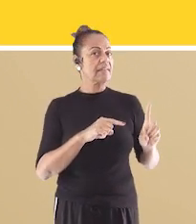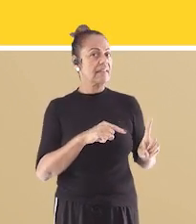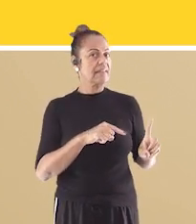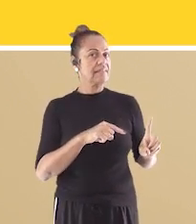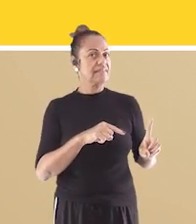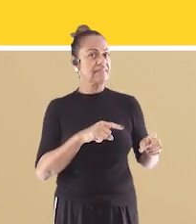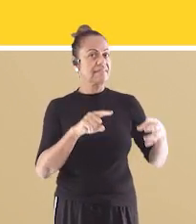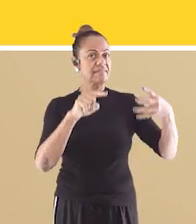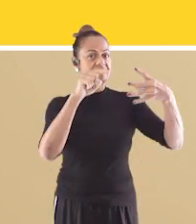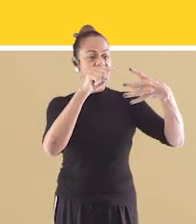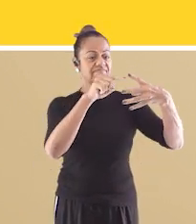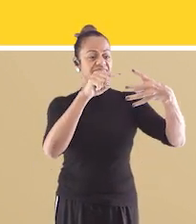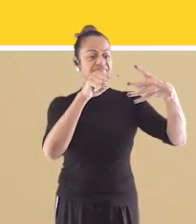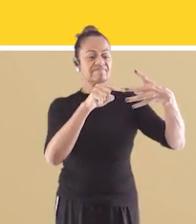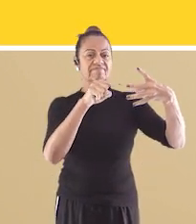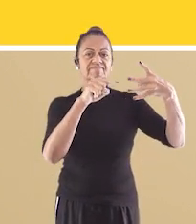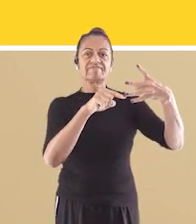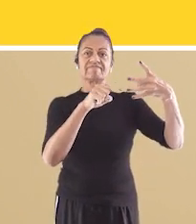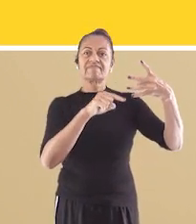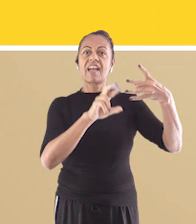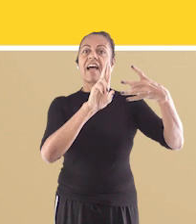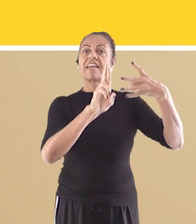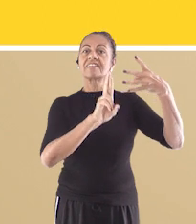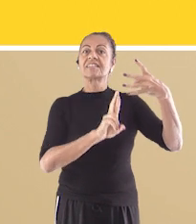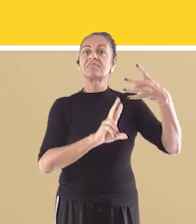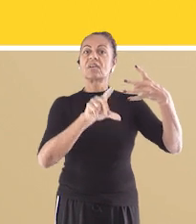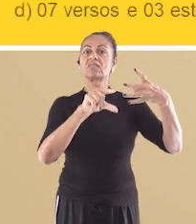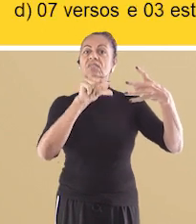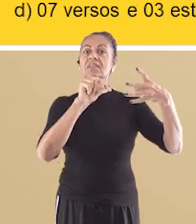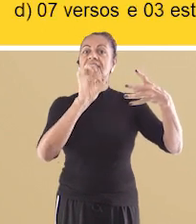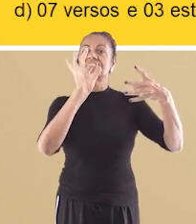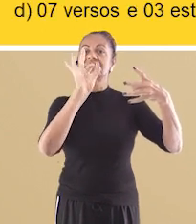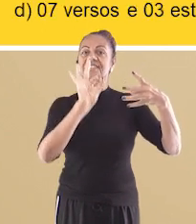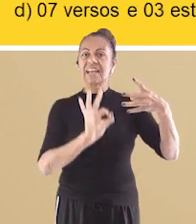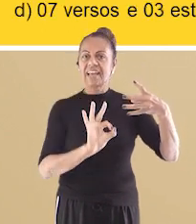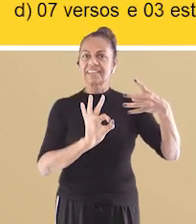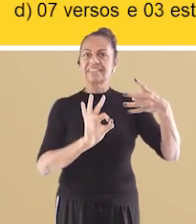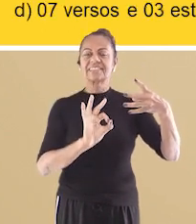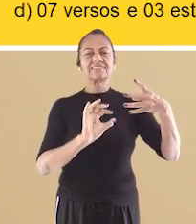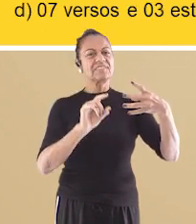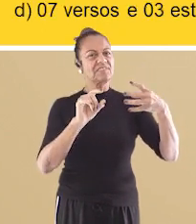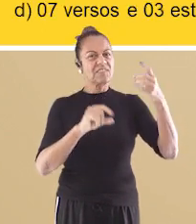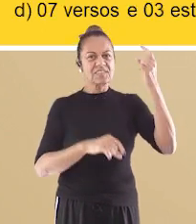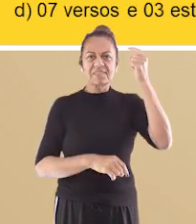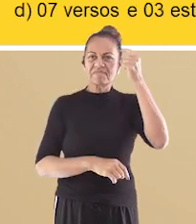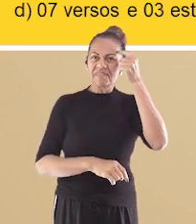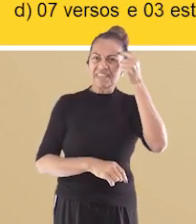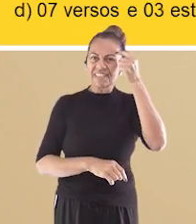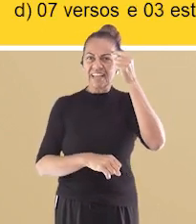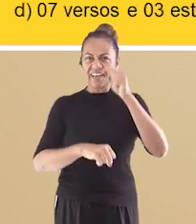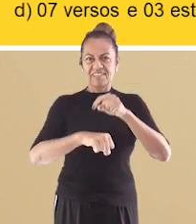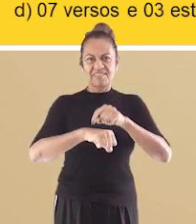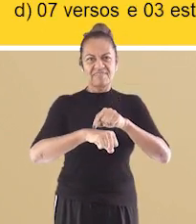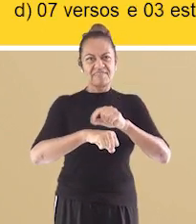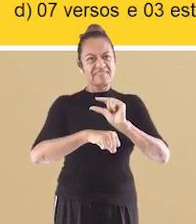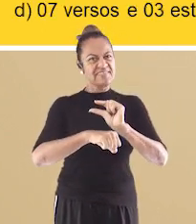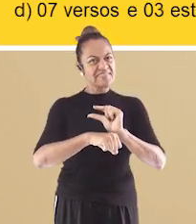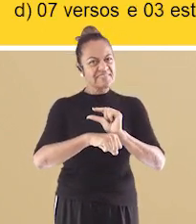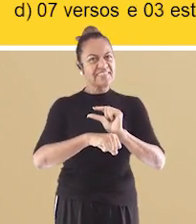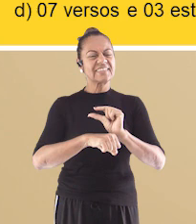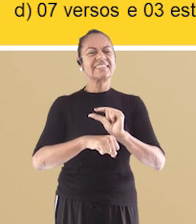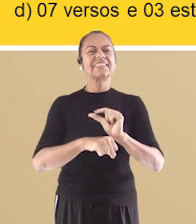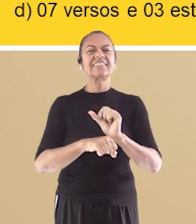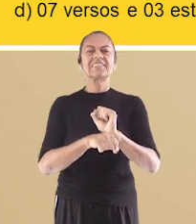C. 5 versos e 1 estrofe? Ou letra D. 7 versos e 3 estrofes. Tempo para